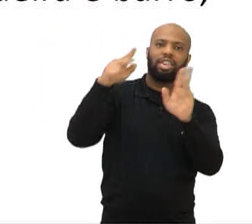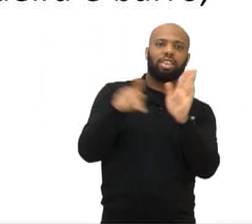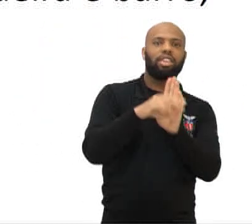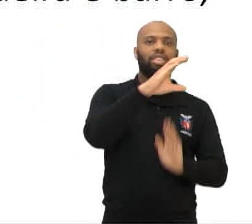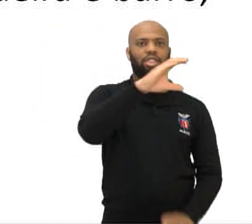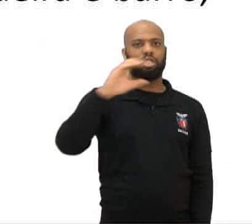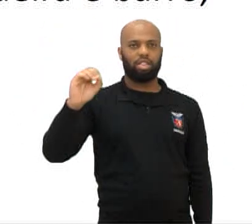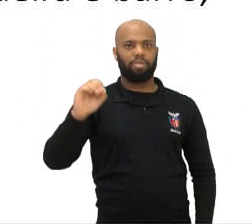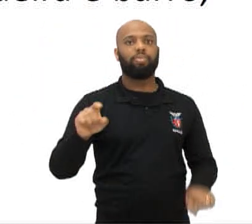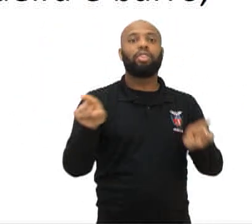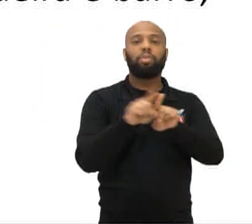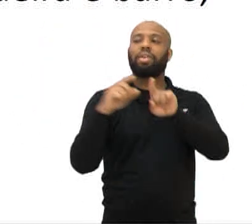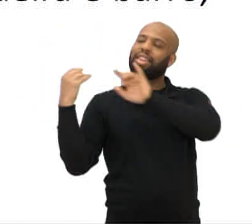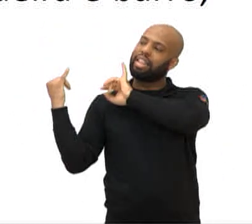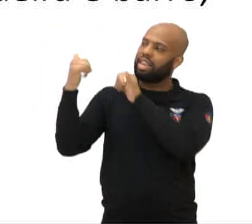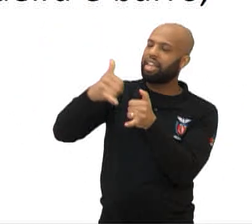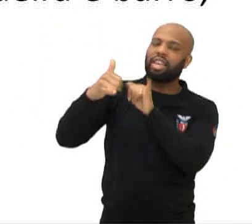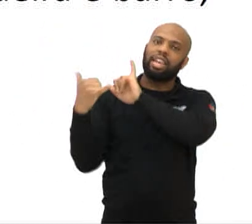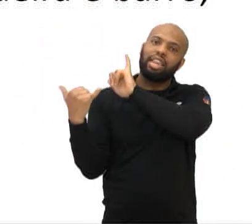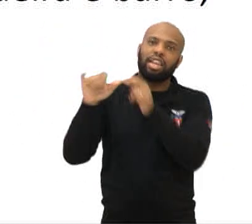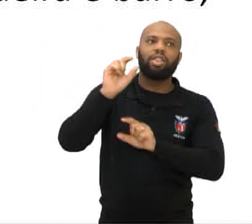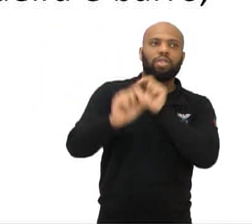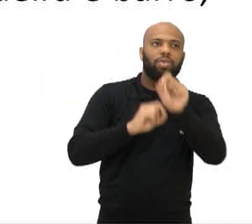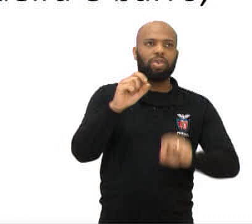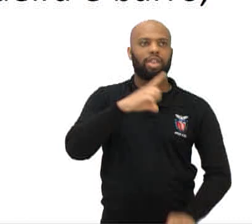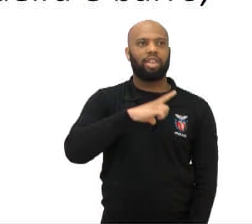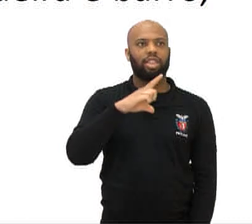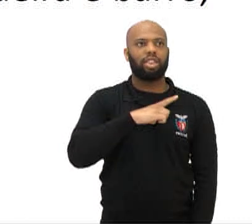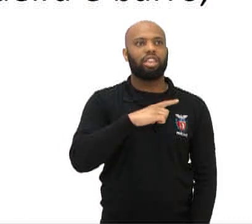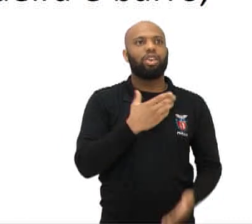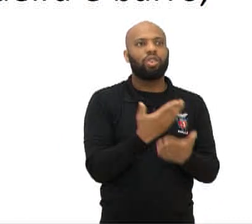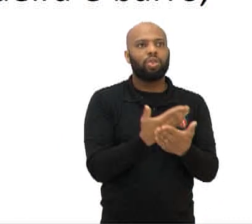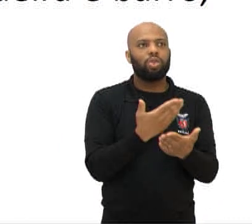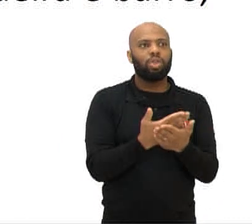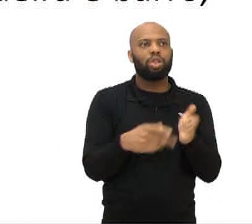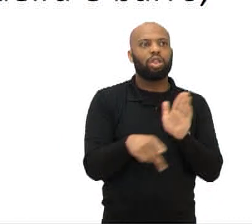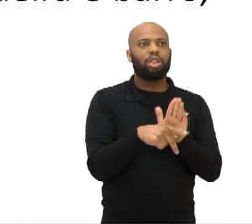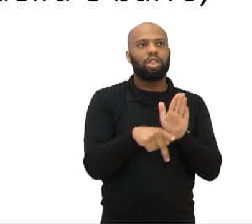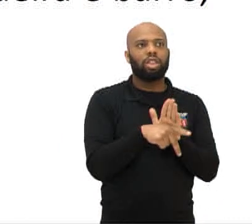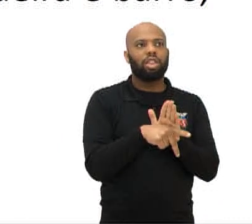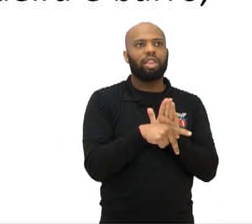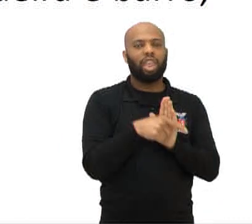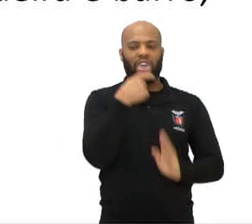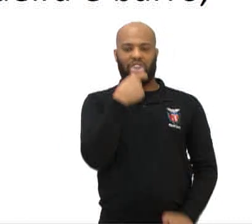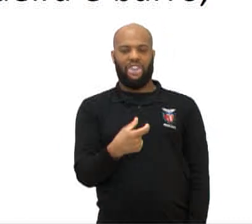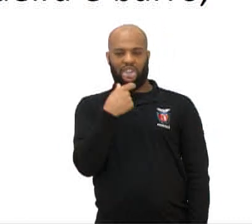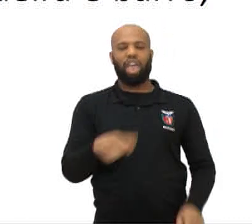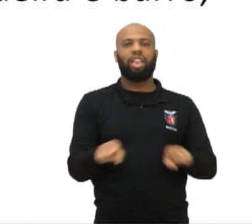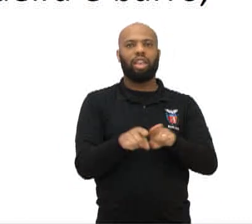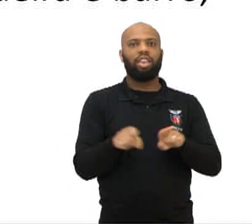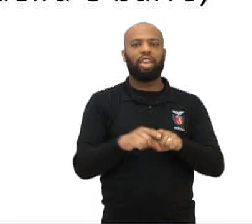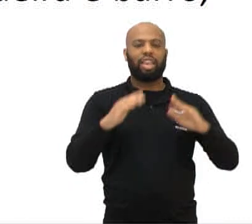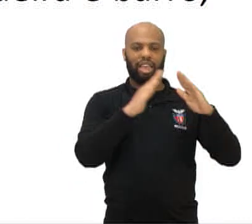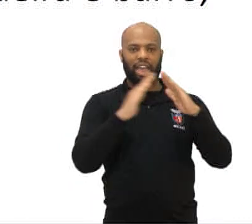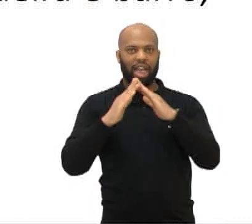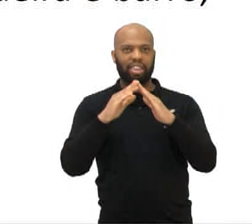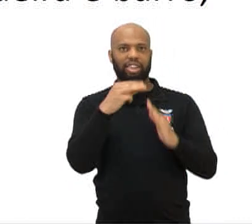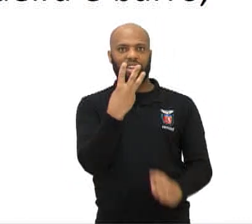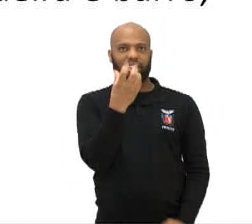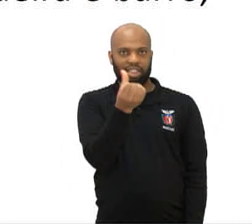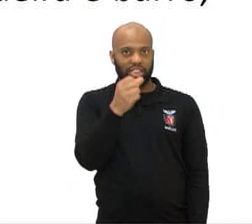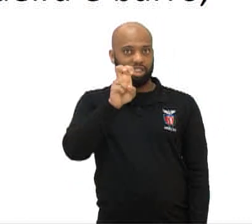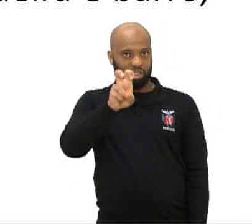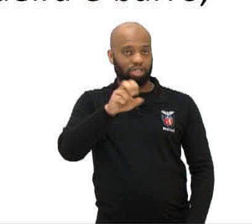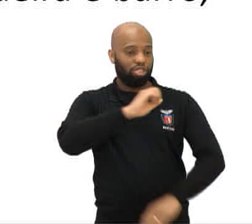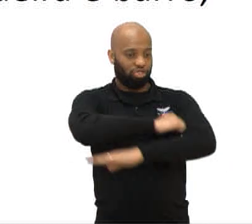Centro-Oeste. Entre as lendas, nós tratamos lá do Arranca-Línguas e da Casa das 365 Janelas. E